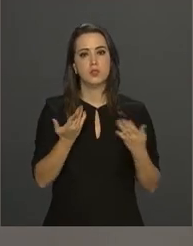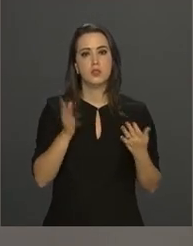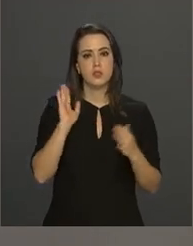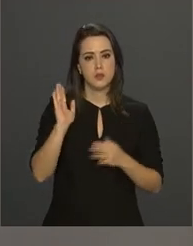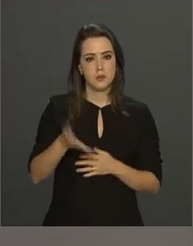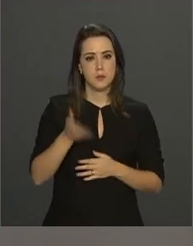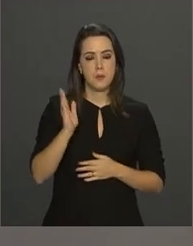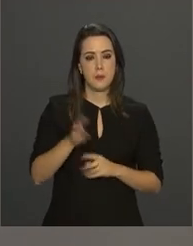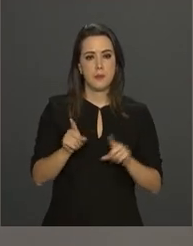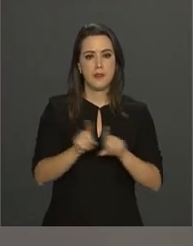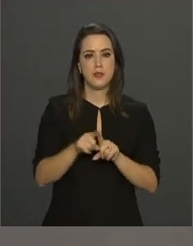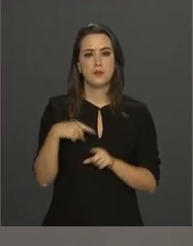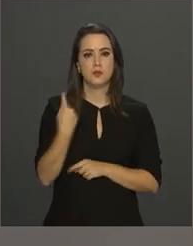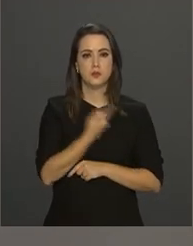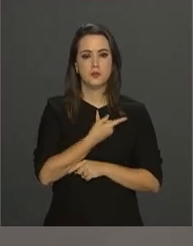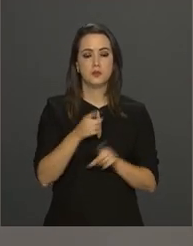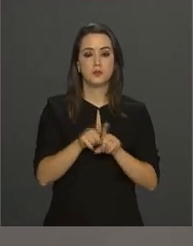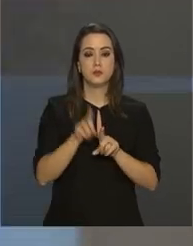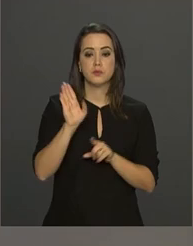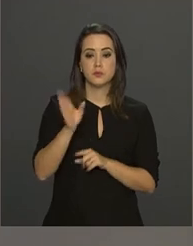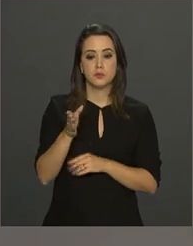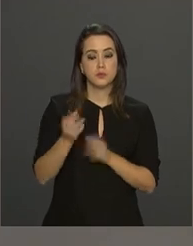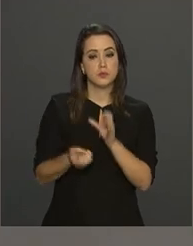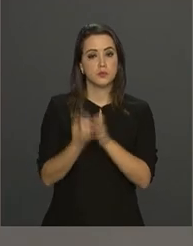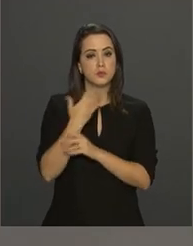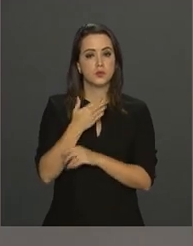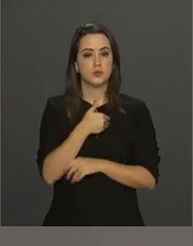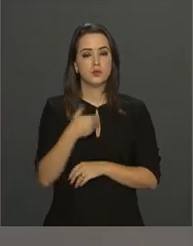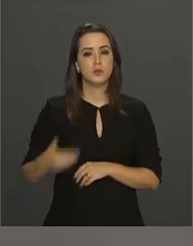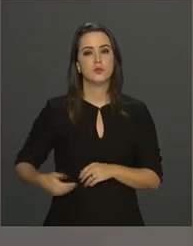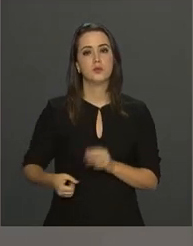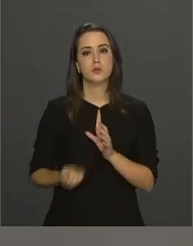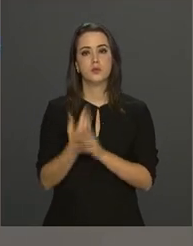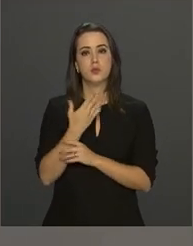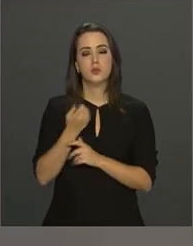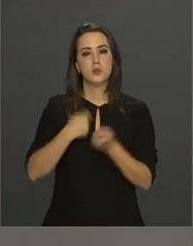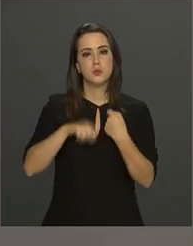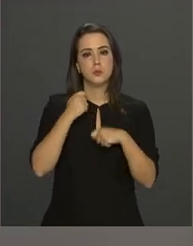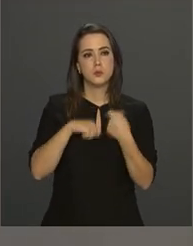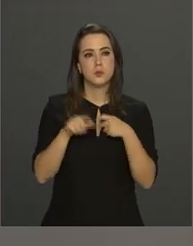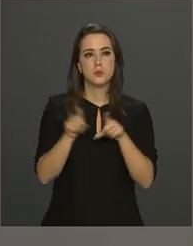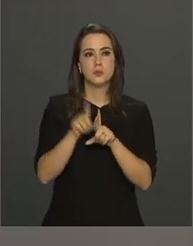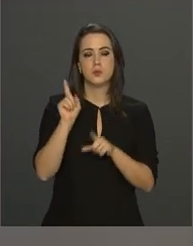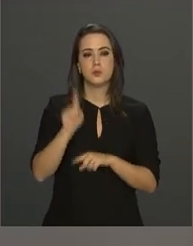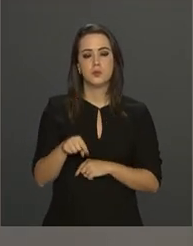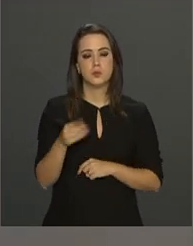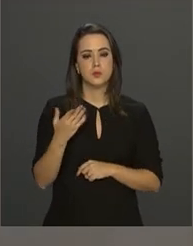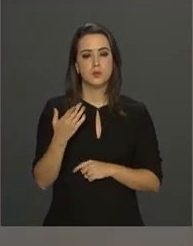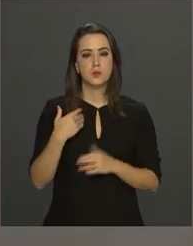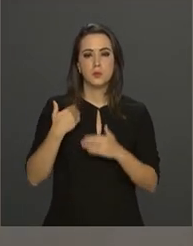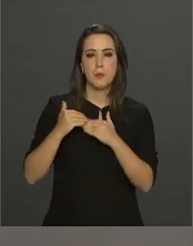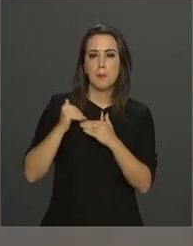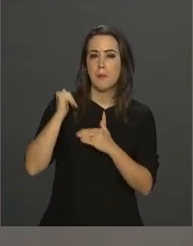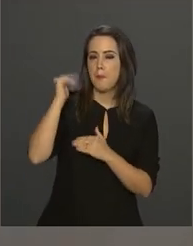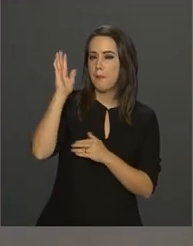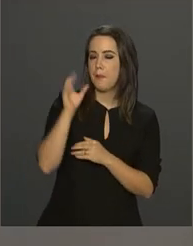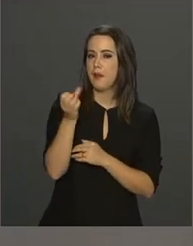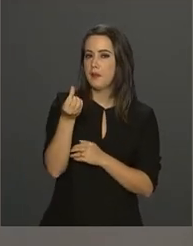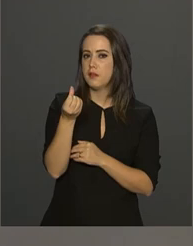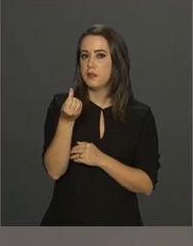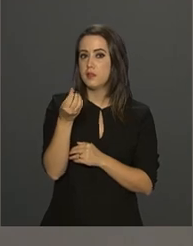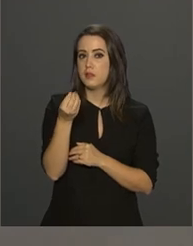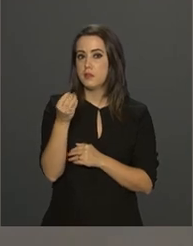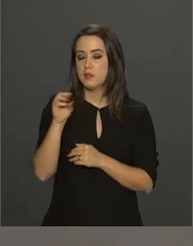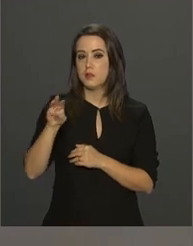já promovemos no governo gerou uma economia, é interessante esse aspecto, não é? Que passa de 600